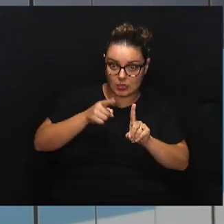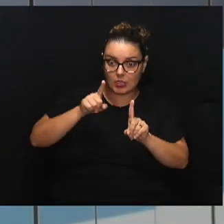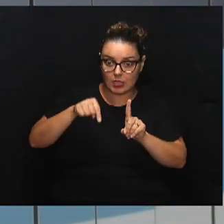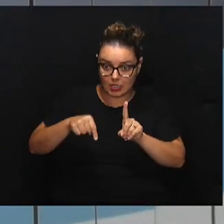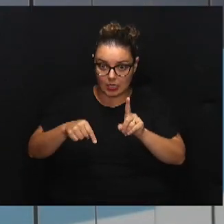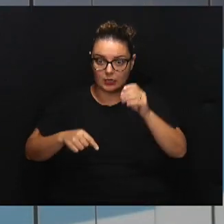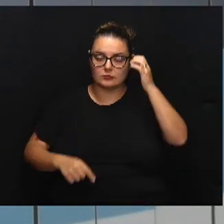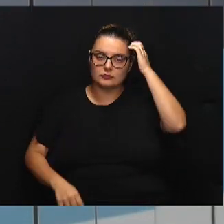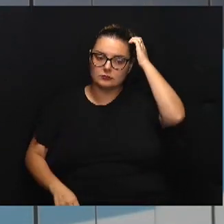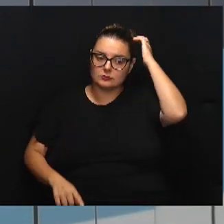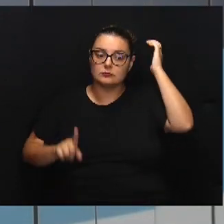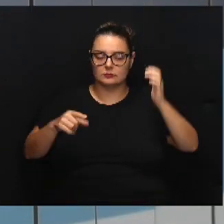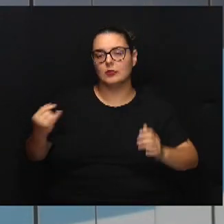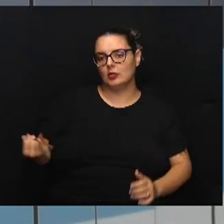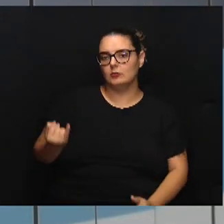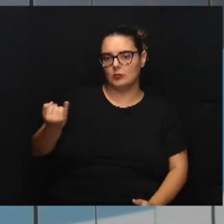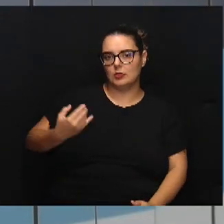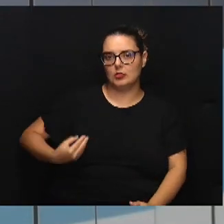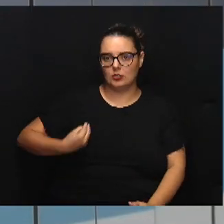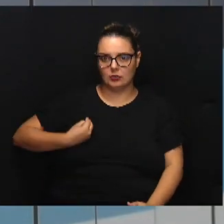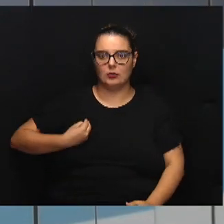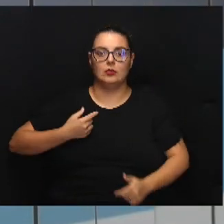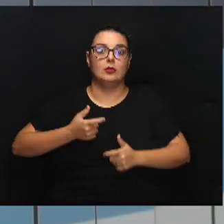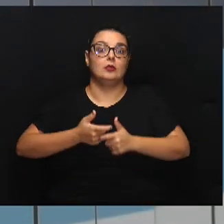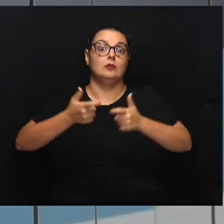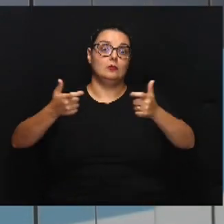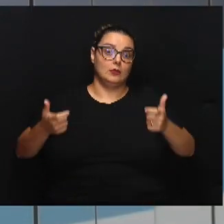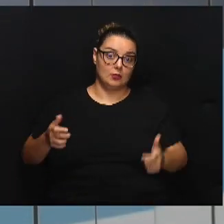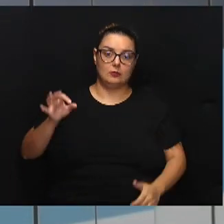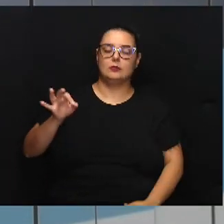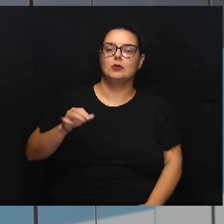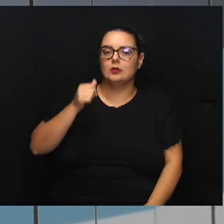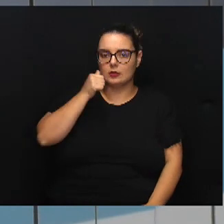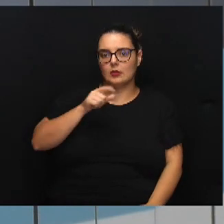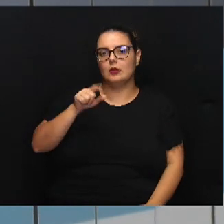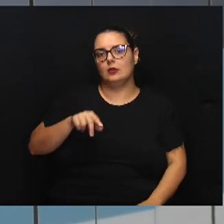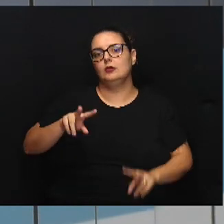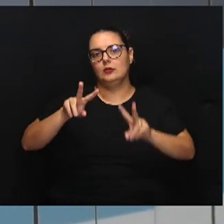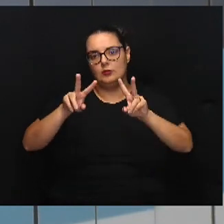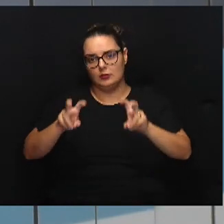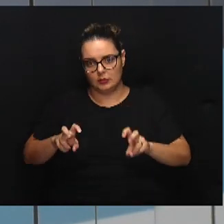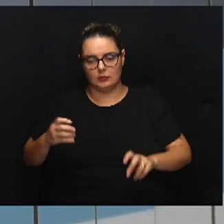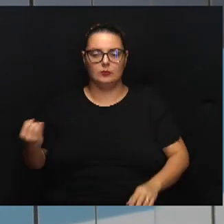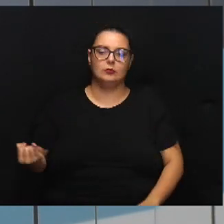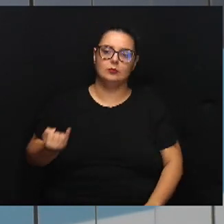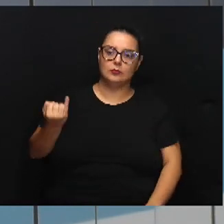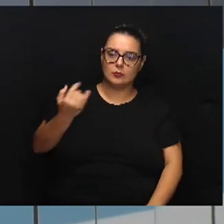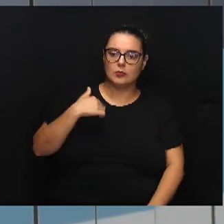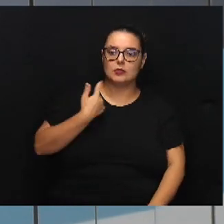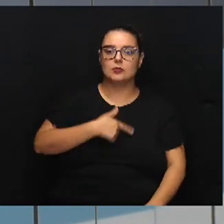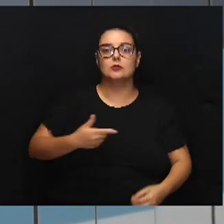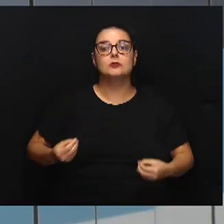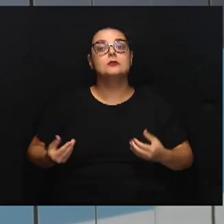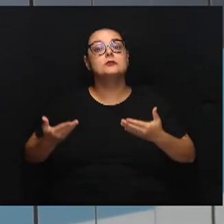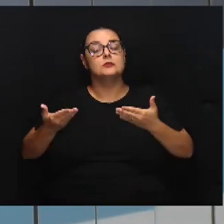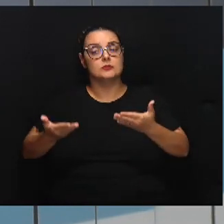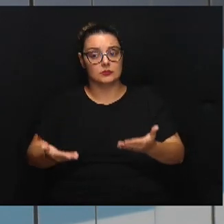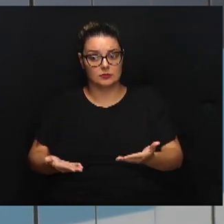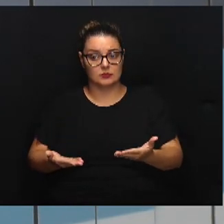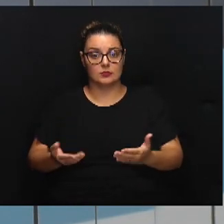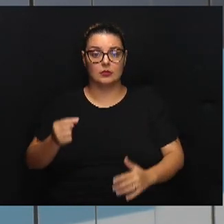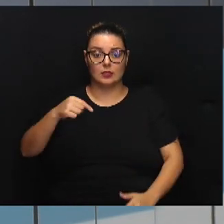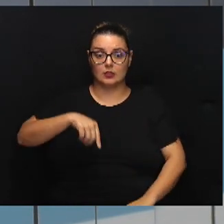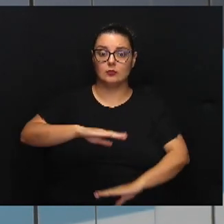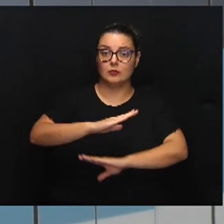parte importante da vida de grande parcela das mulheres, esse é um tema muito importante para a gente trazer aqui para a